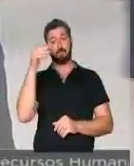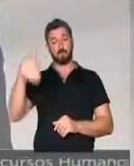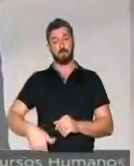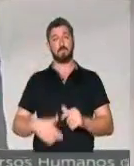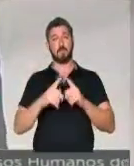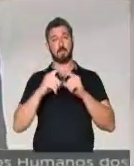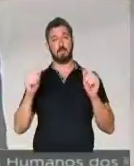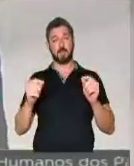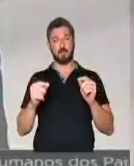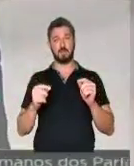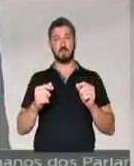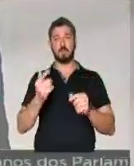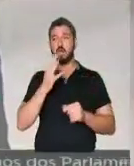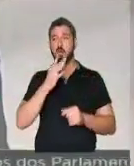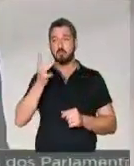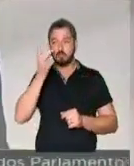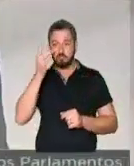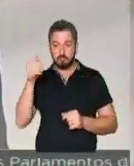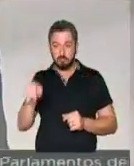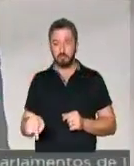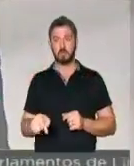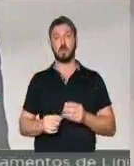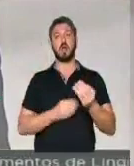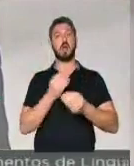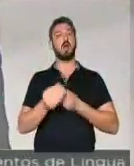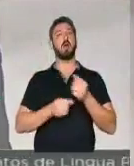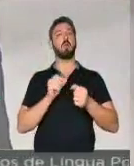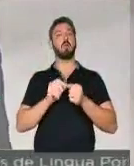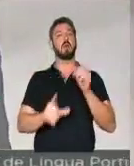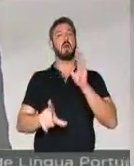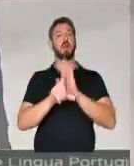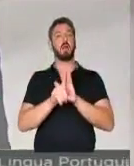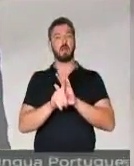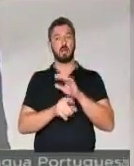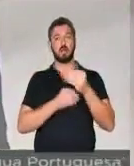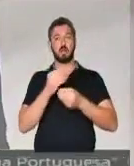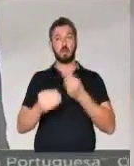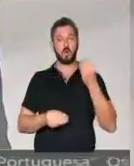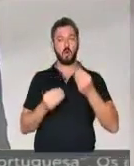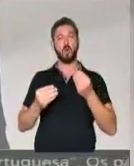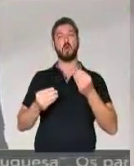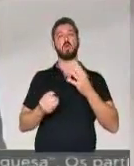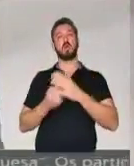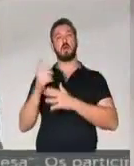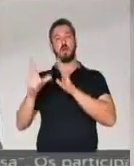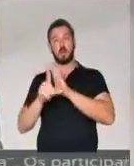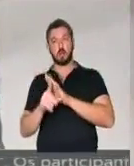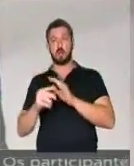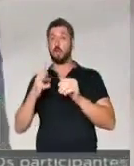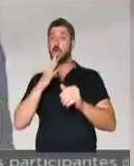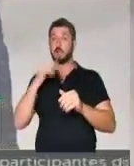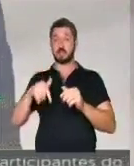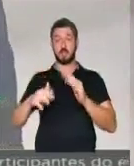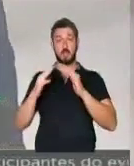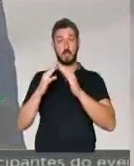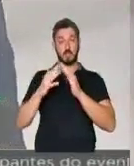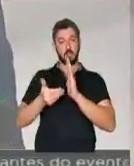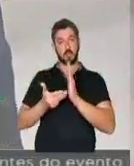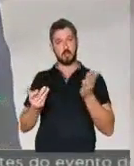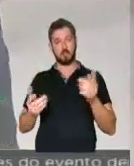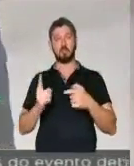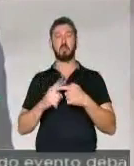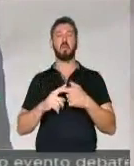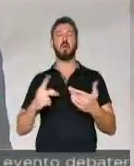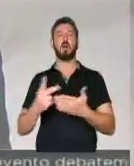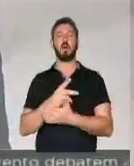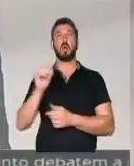Brasília conhecer de perto como é feita uma lei, como é a legislação, conhecer a casa, não só pelo que